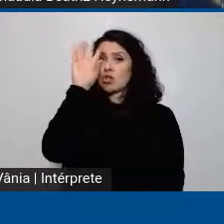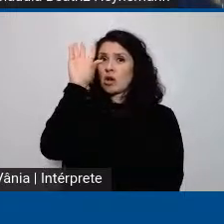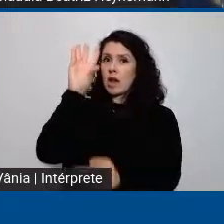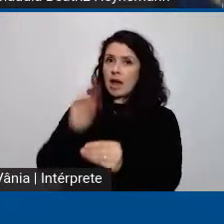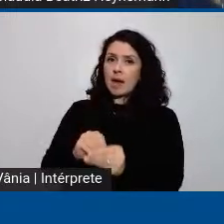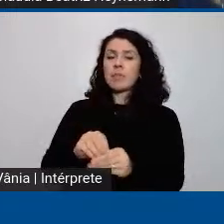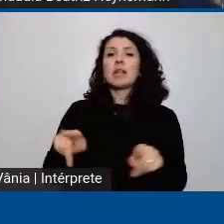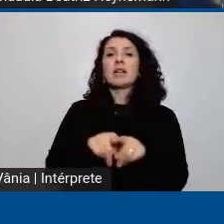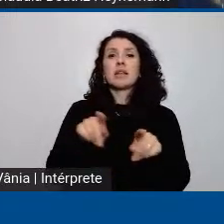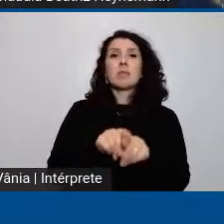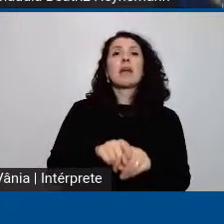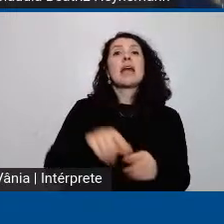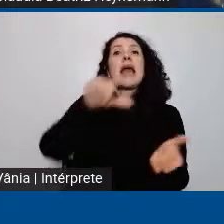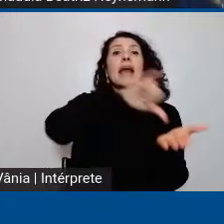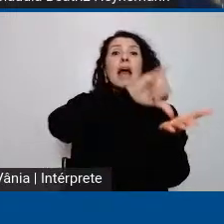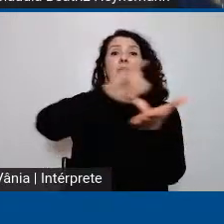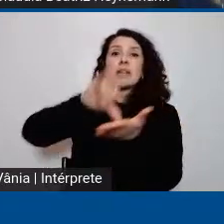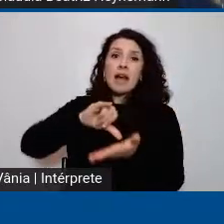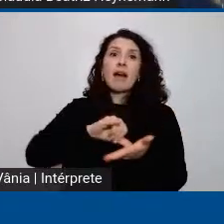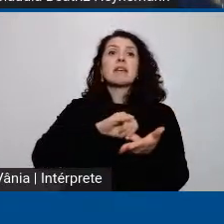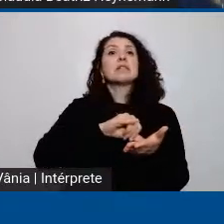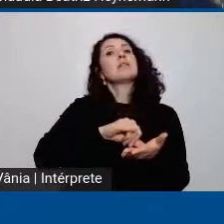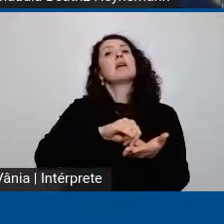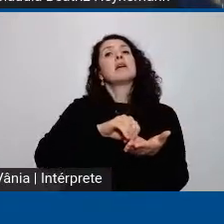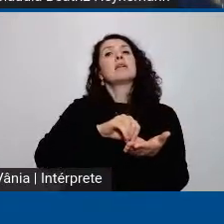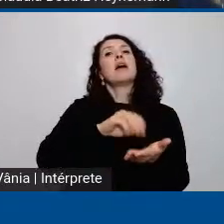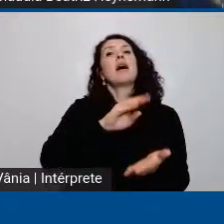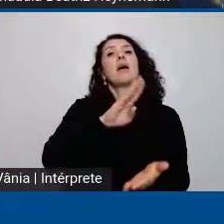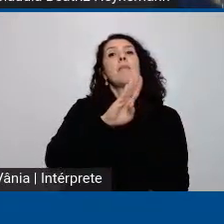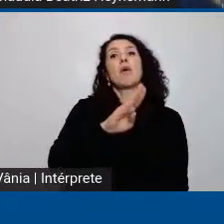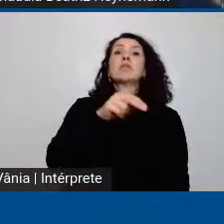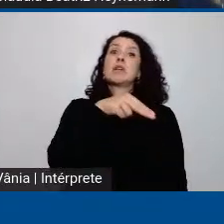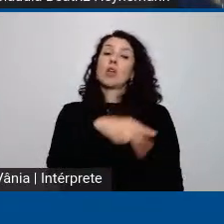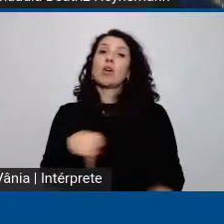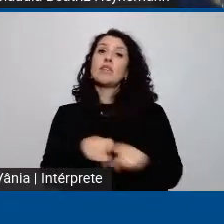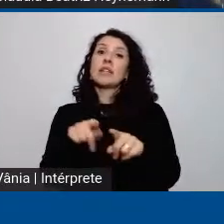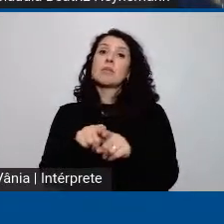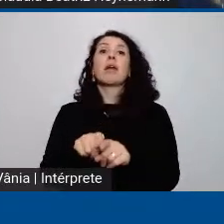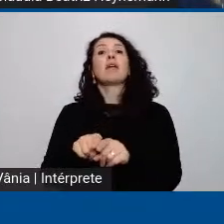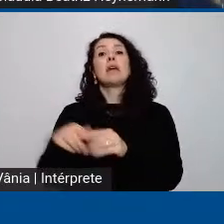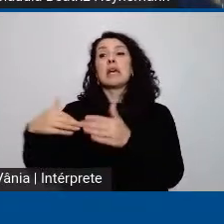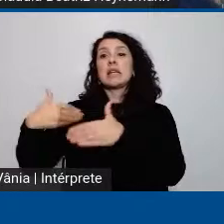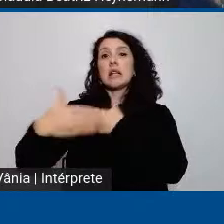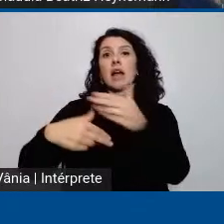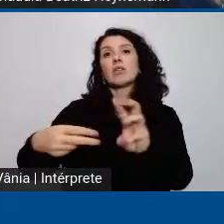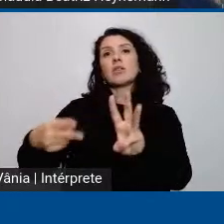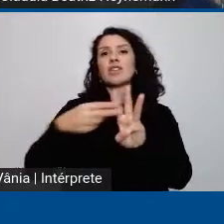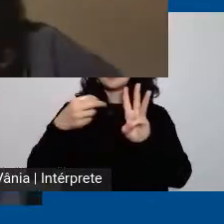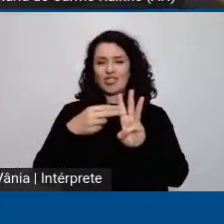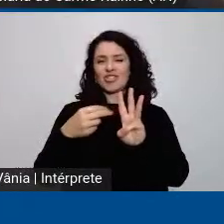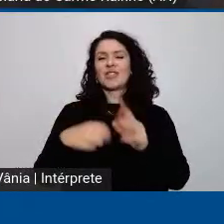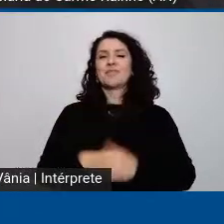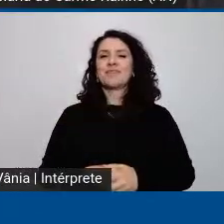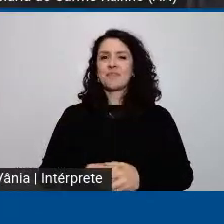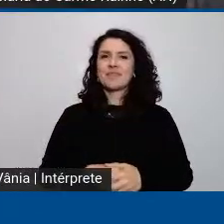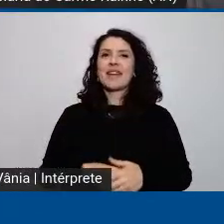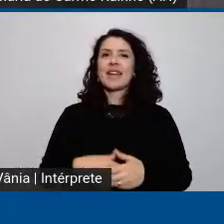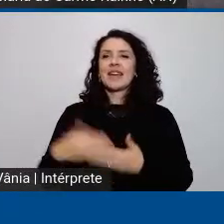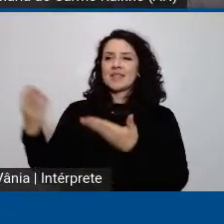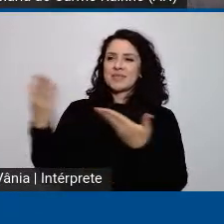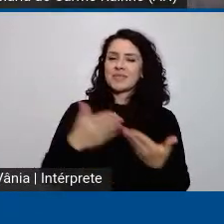Nova, França, Uma Festa Brasileira, Itinerários Indígenas com Beth Breia. Passar a palavra, então, para a Cláudia.